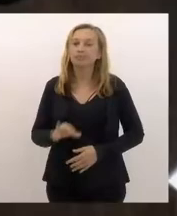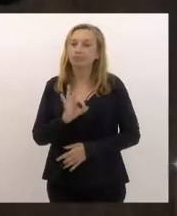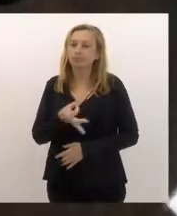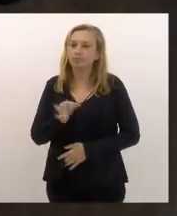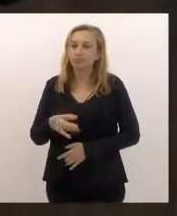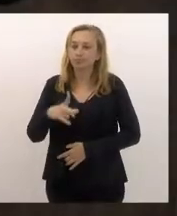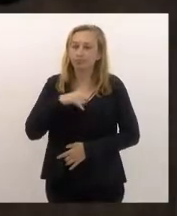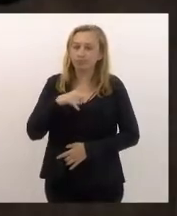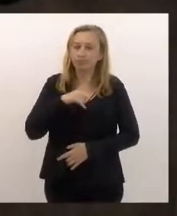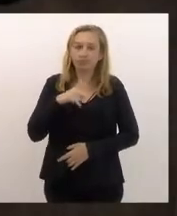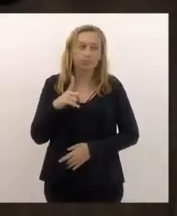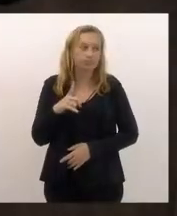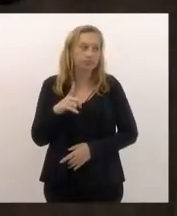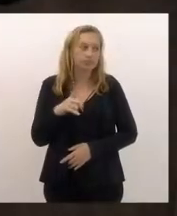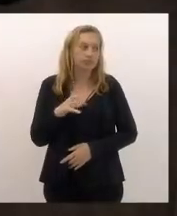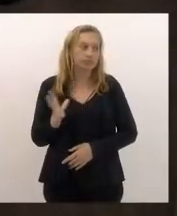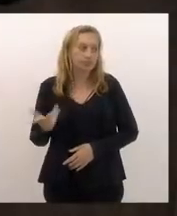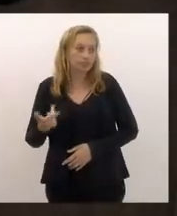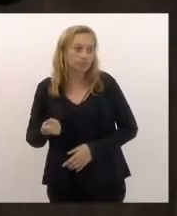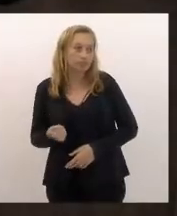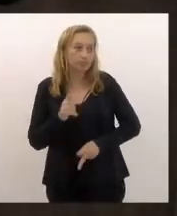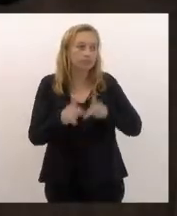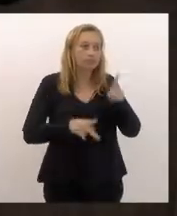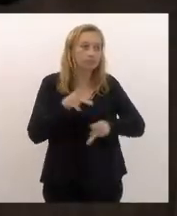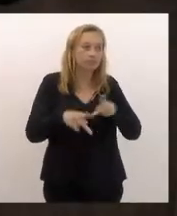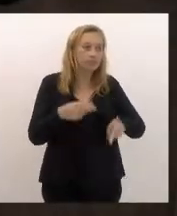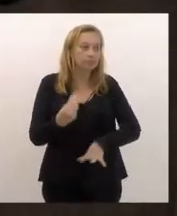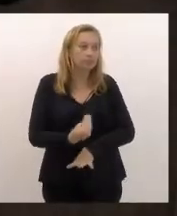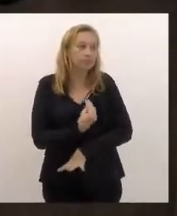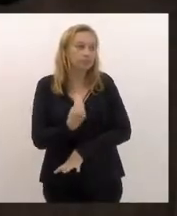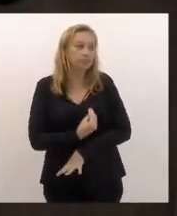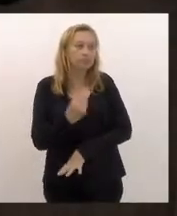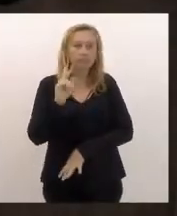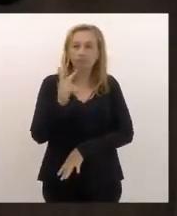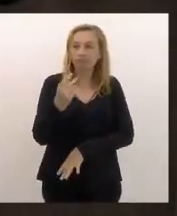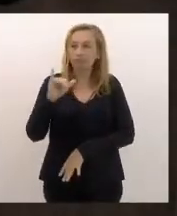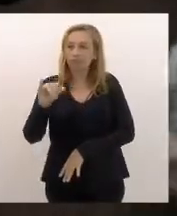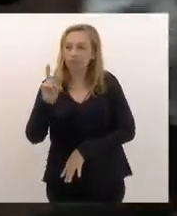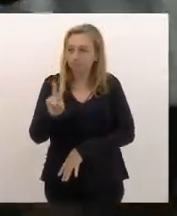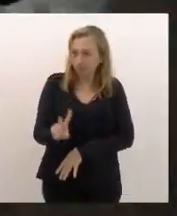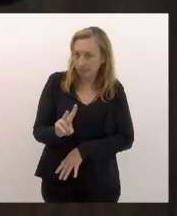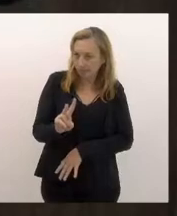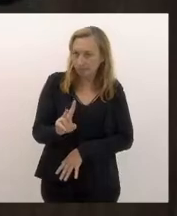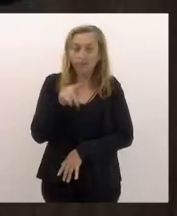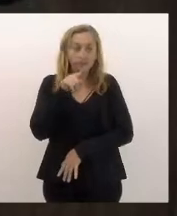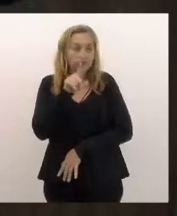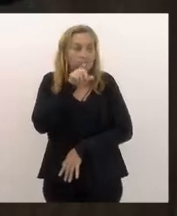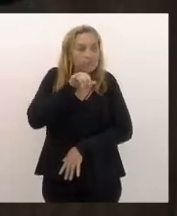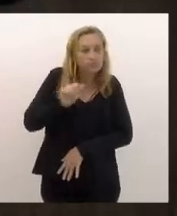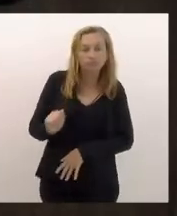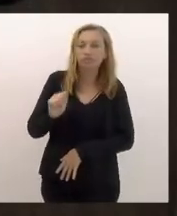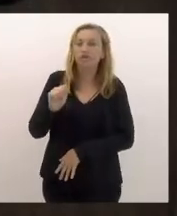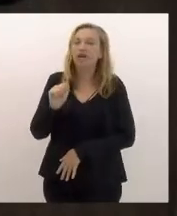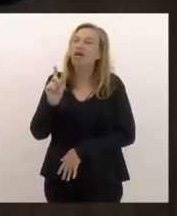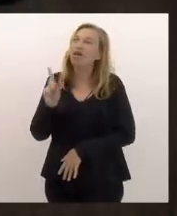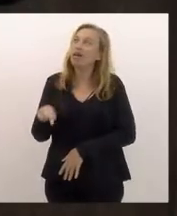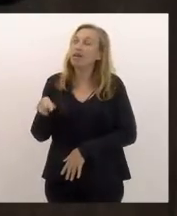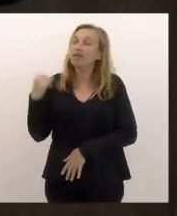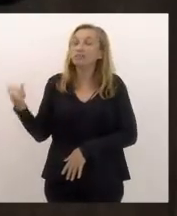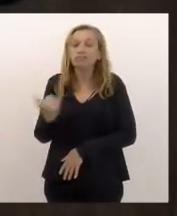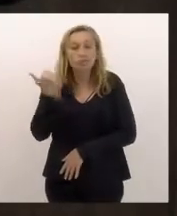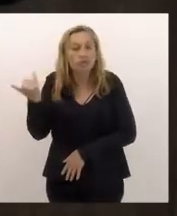para essa população convivendo com o HIV. Né? Essa data é uma data